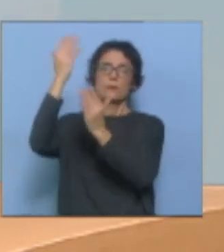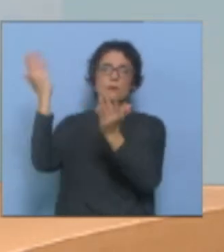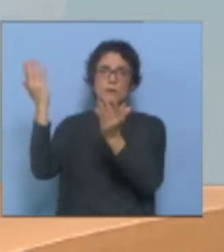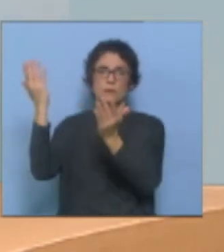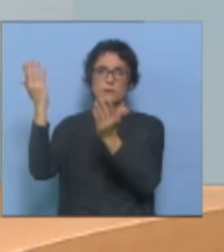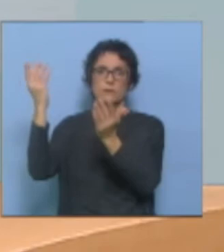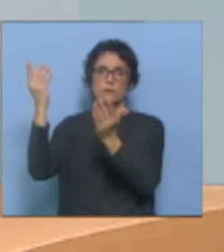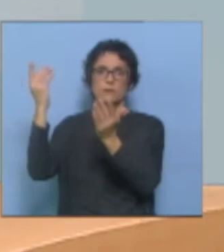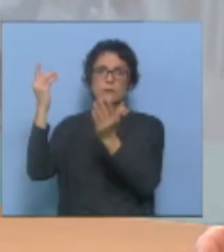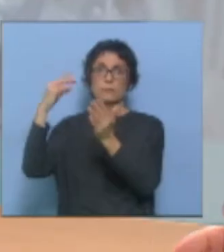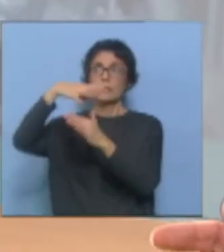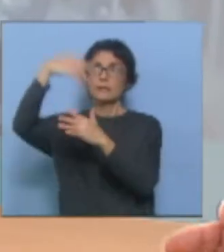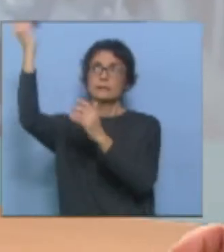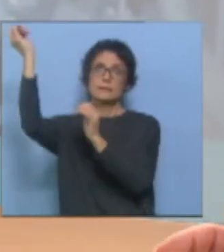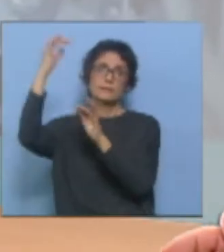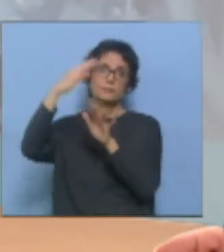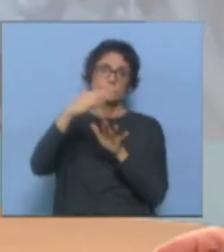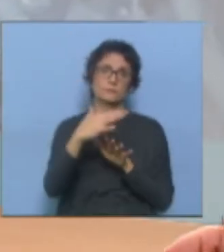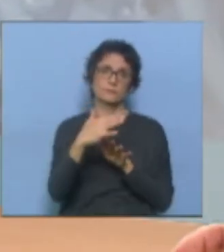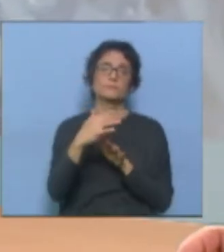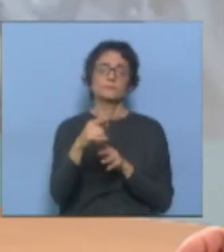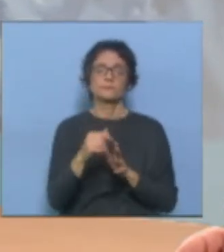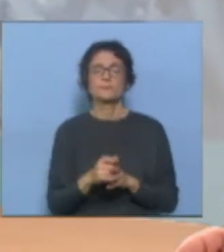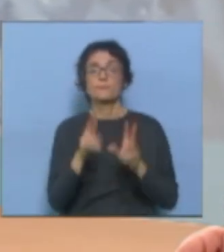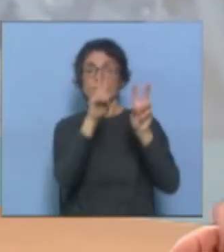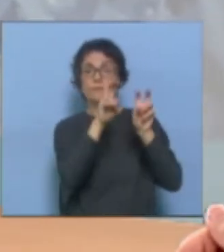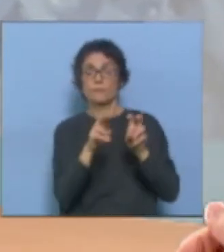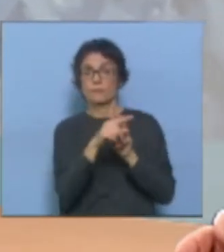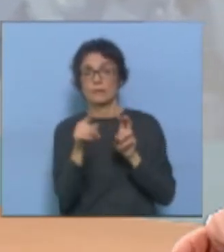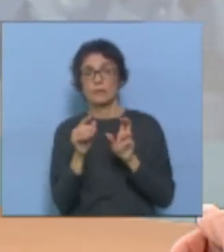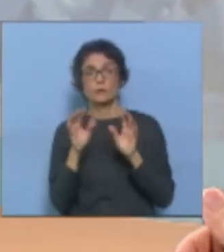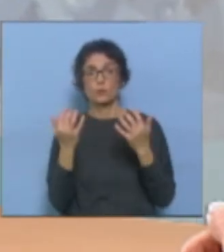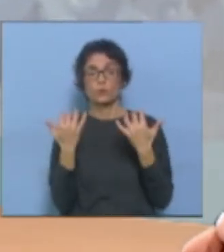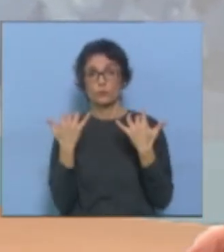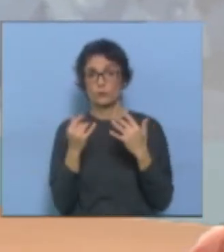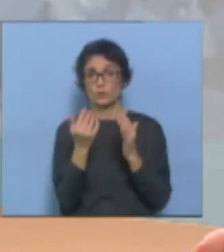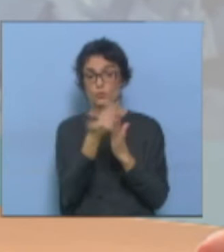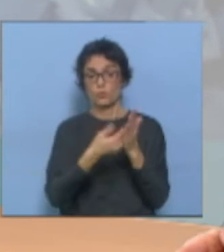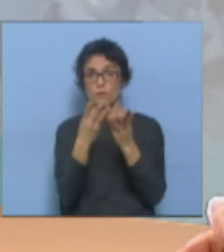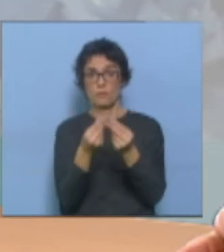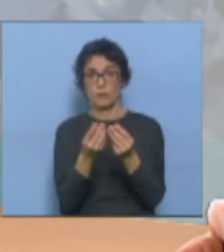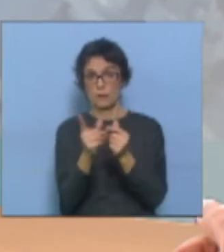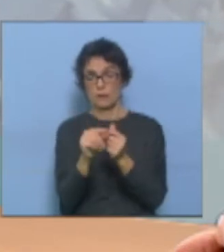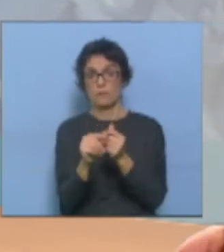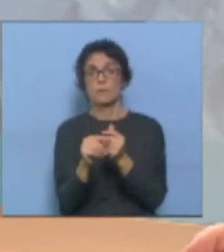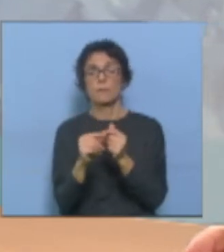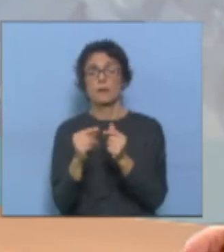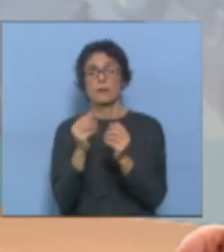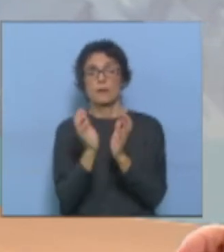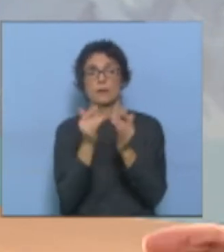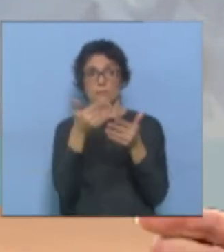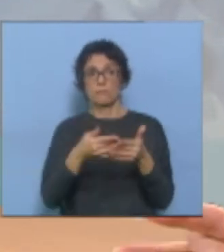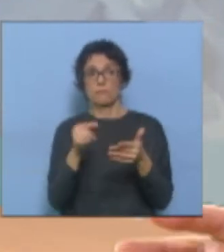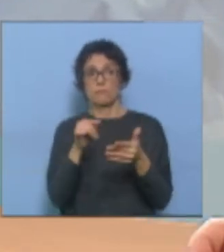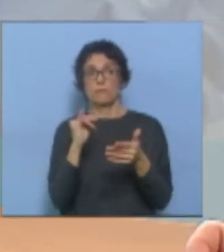outros. No tema, enfim, há um conjunto de materiais que estão disponibilizados na página dos Institutos Religiosos em Portugal, sobre